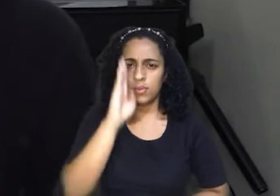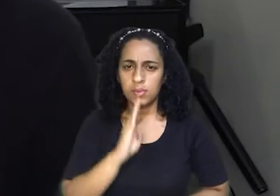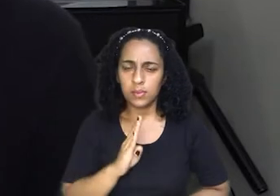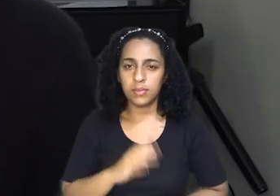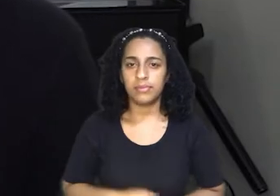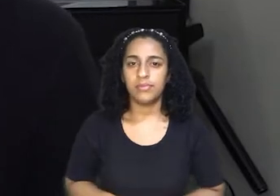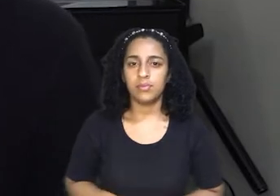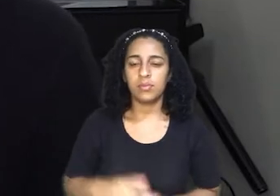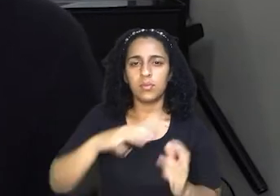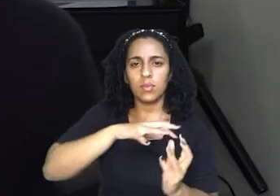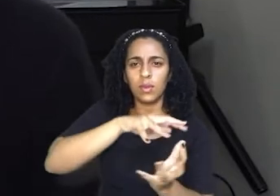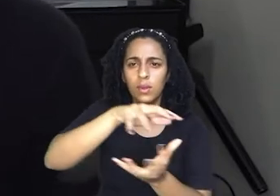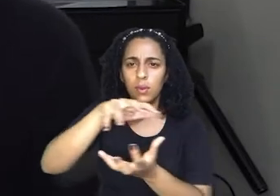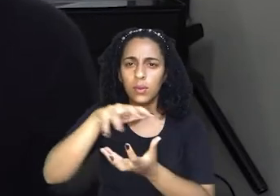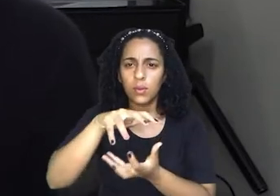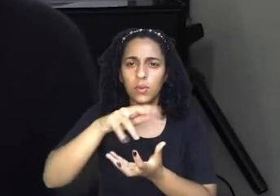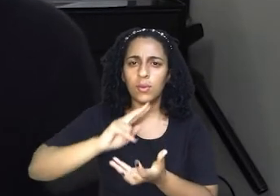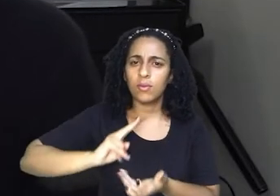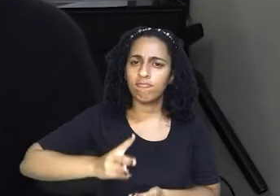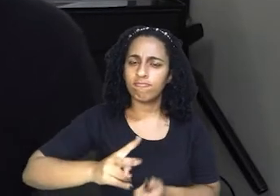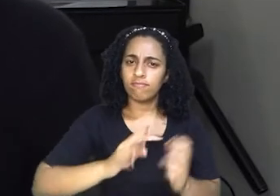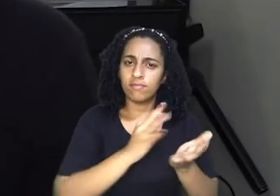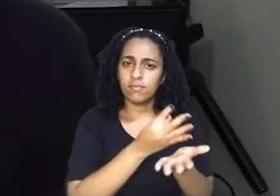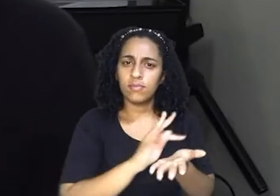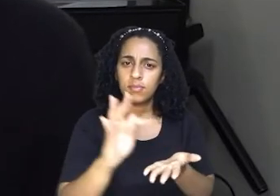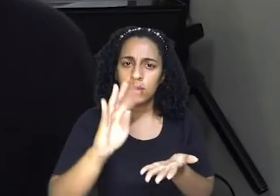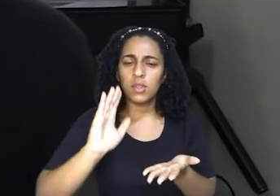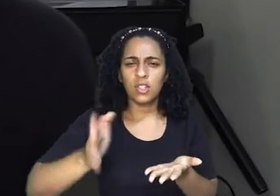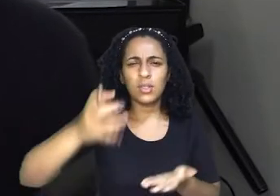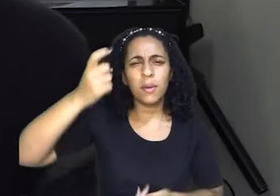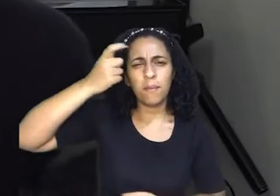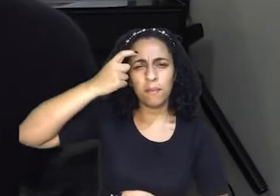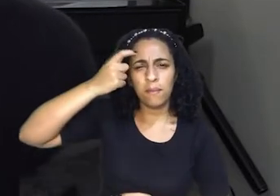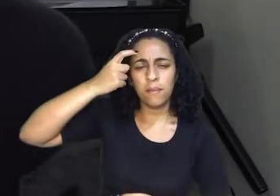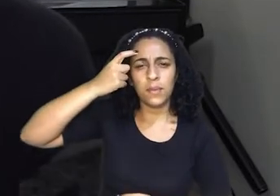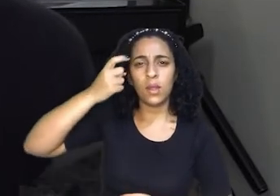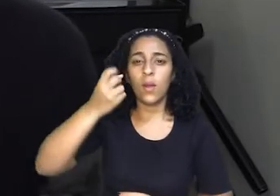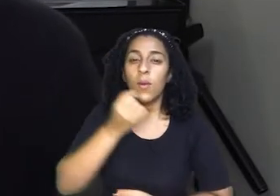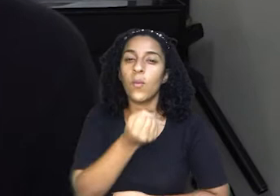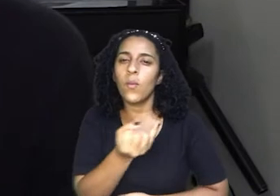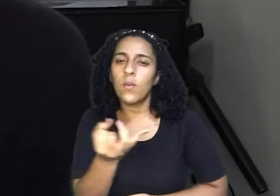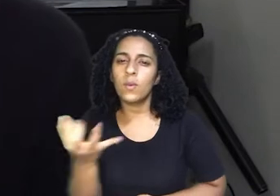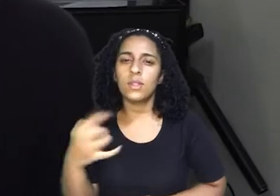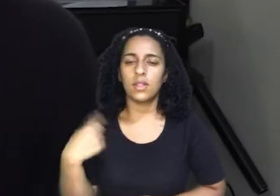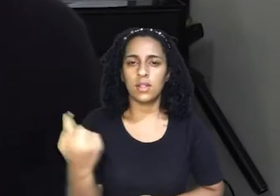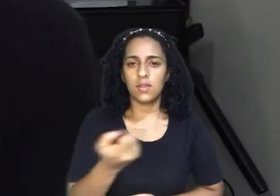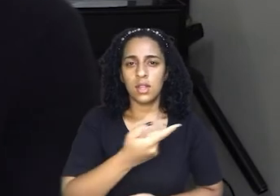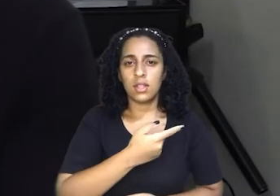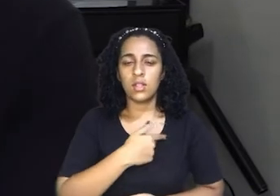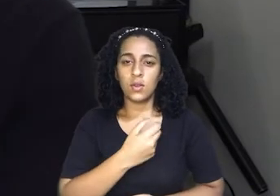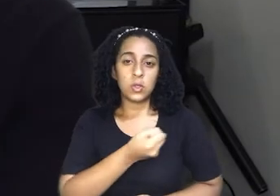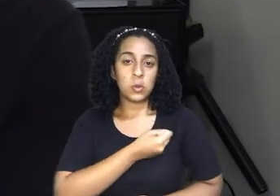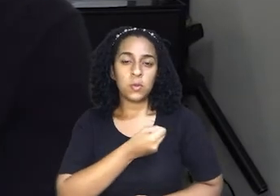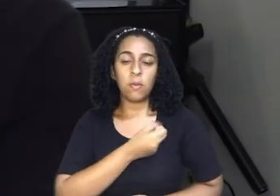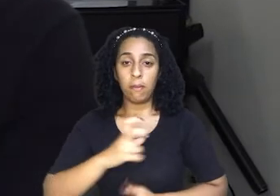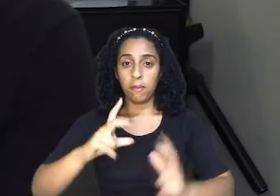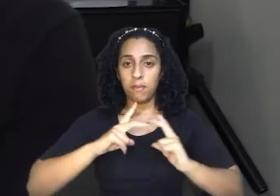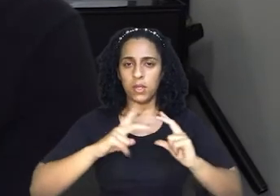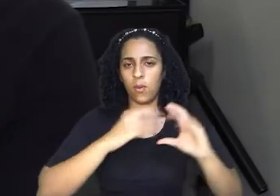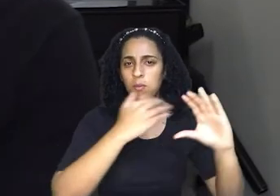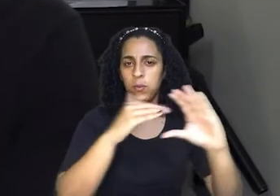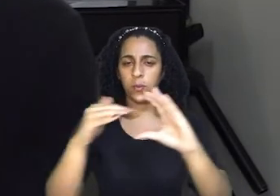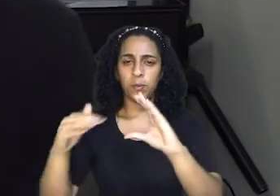em um mundo cada vez mais conectado já parou para pensar quantas vezes compartilham os nossos dados pessoais seja uma